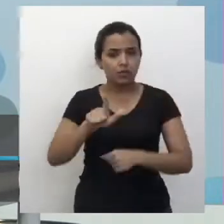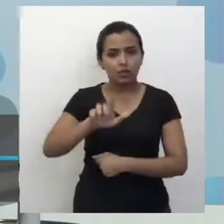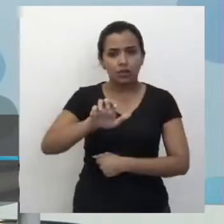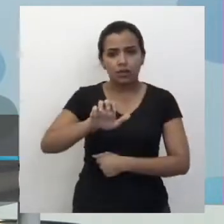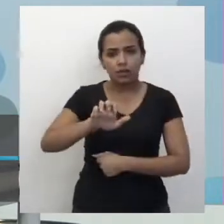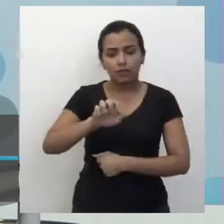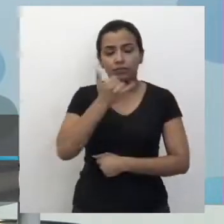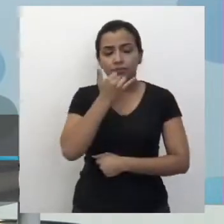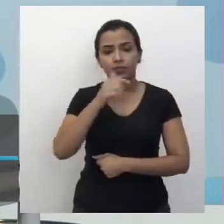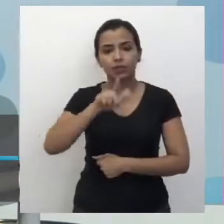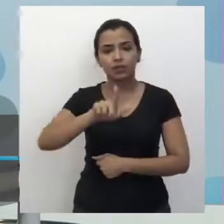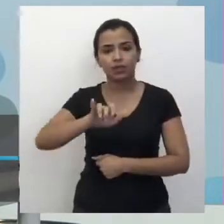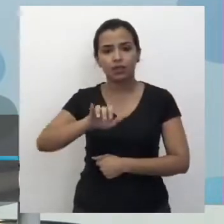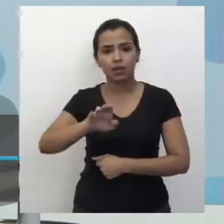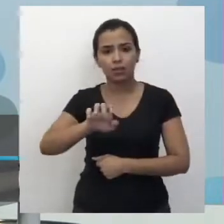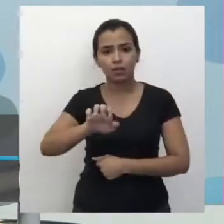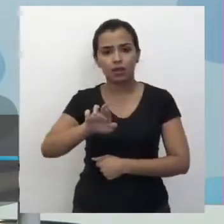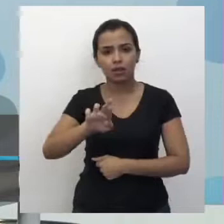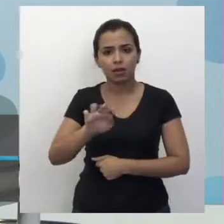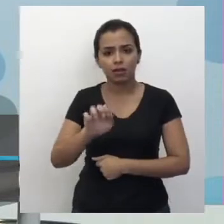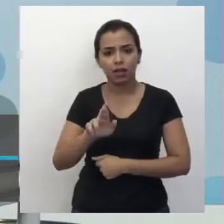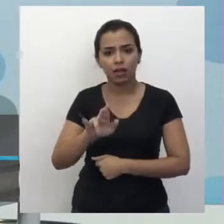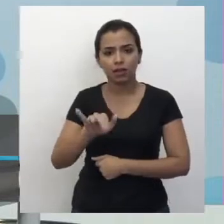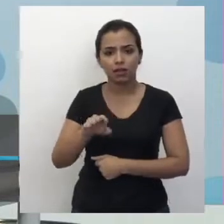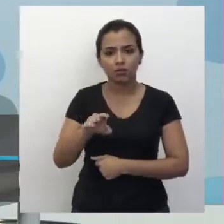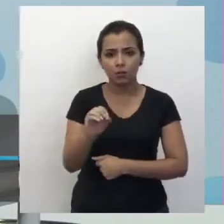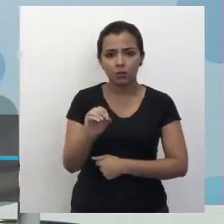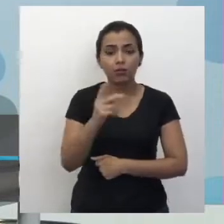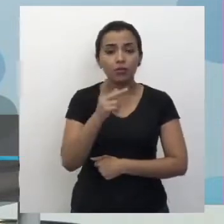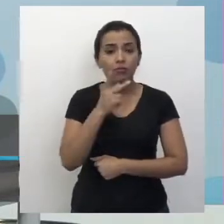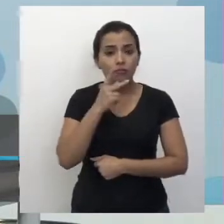as demais trouxeram a ideia aqui ou de concepção